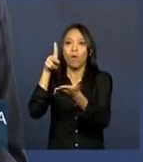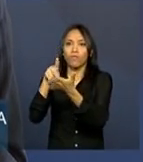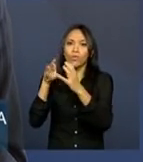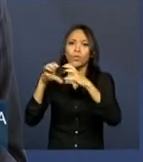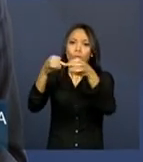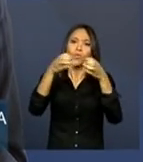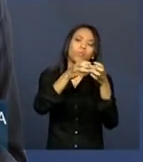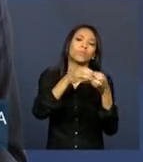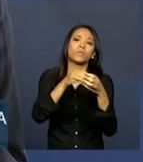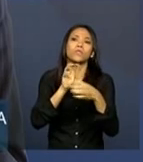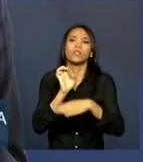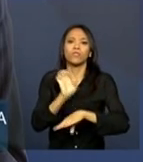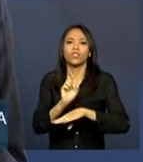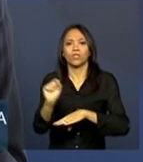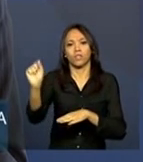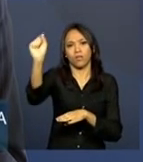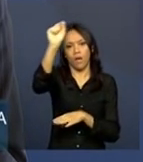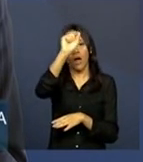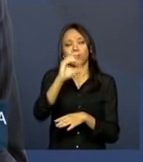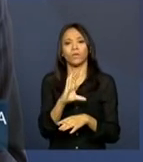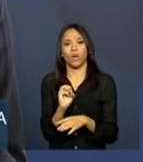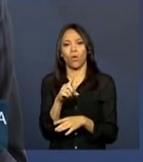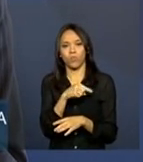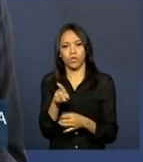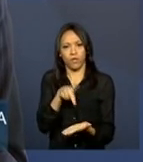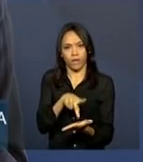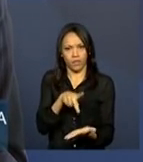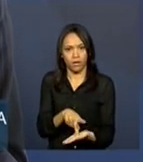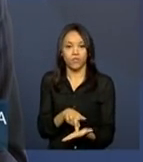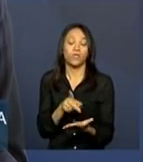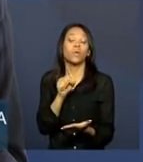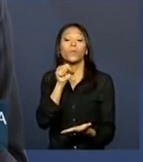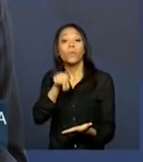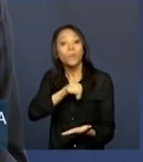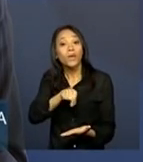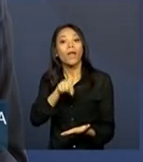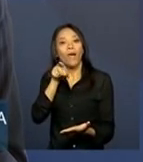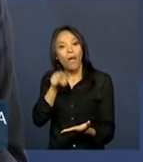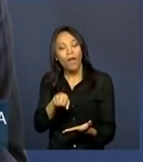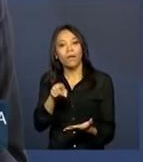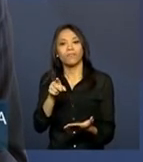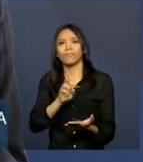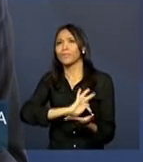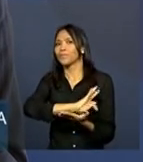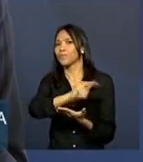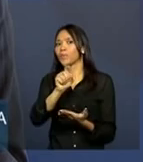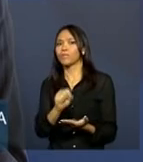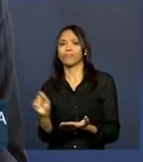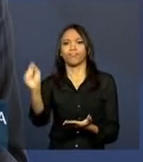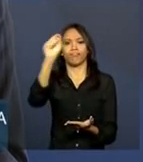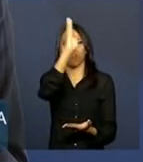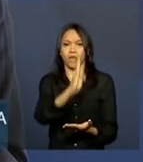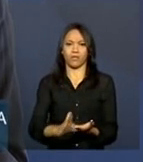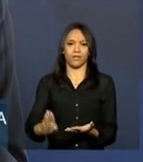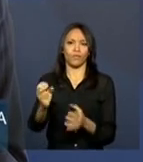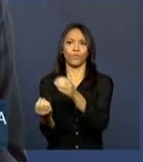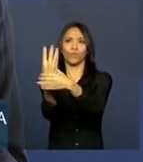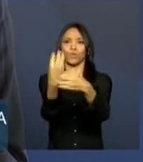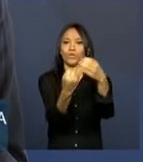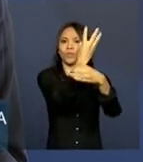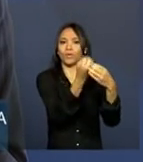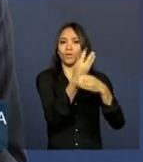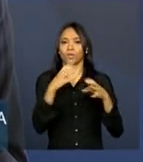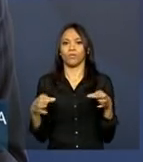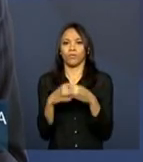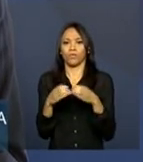setoriais que com advento da comissão nacional da verdade passaram a ser instaladas por todo o país caberá a essas comissões